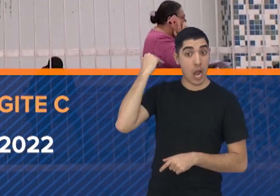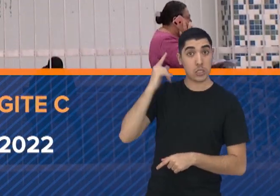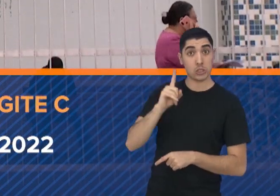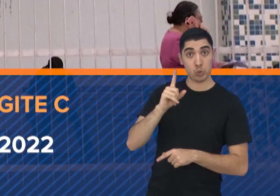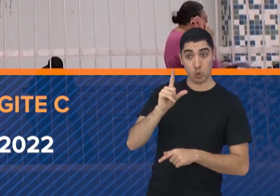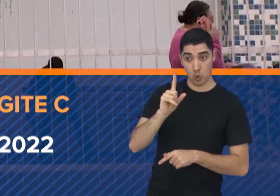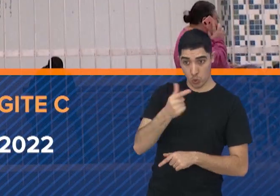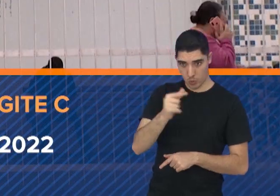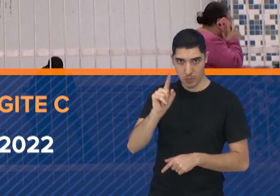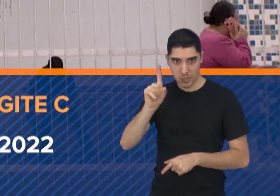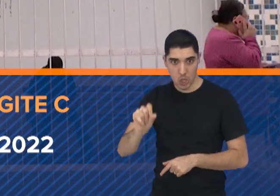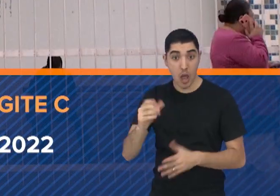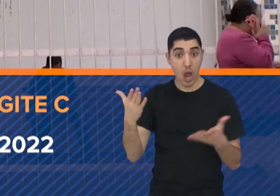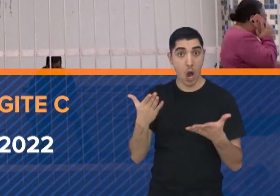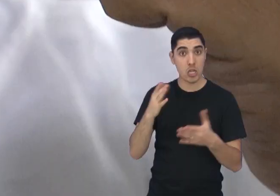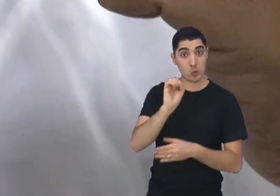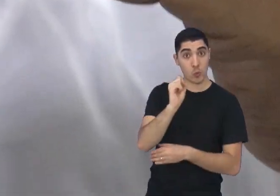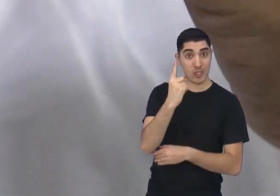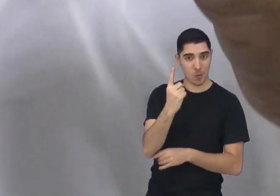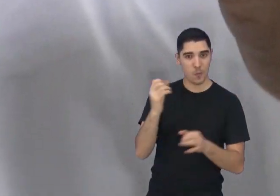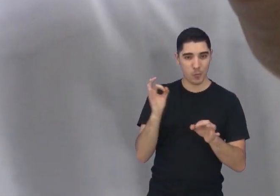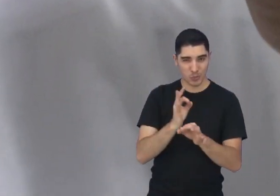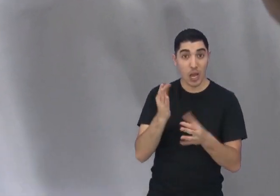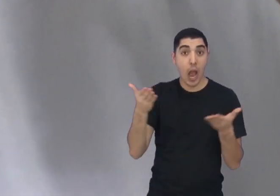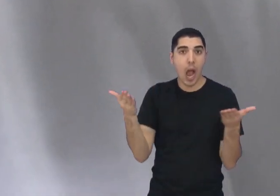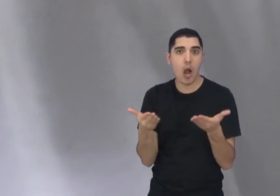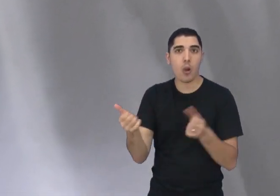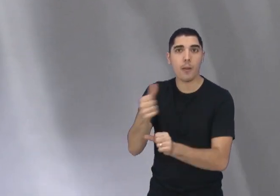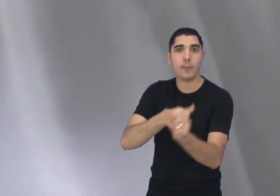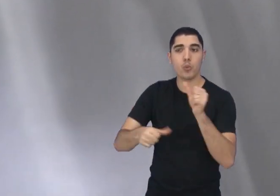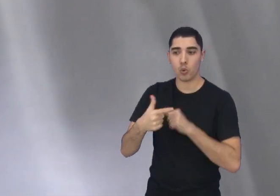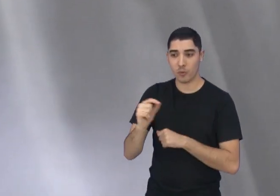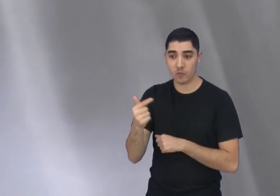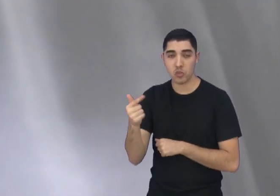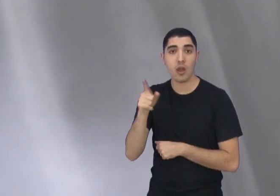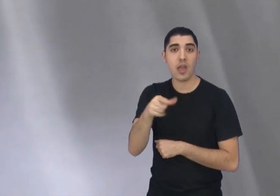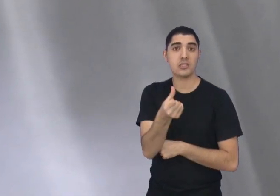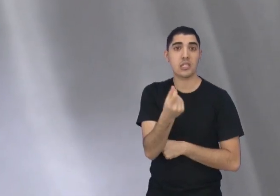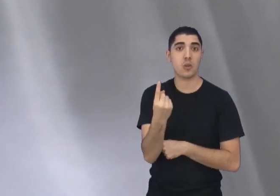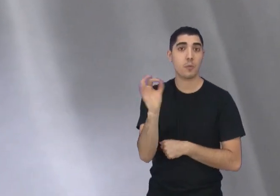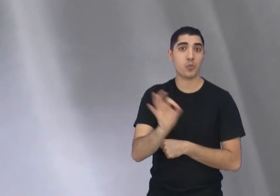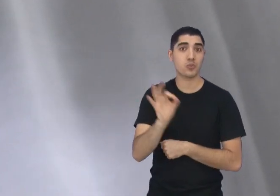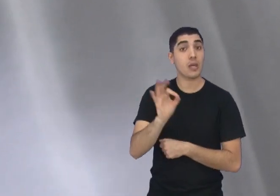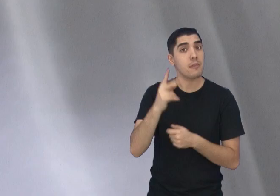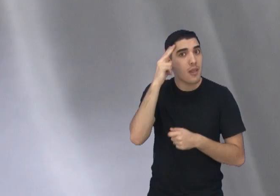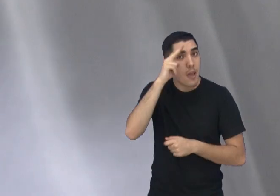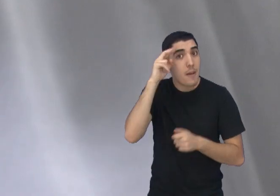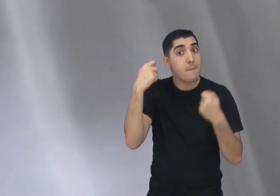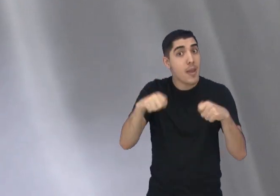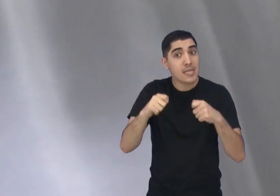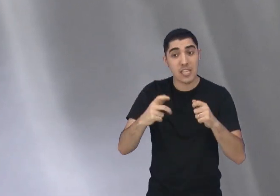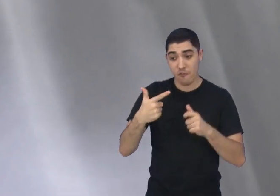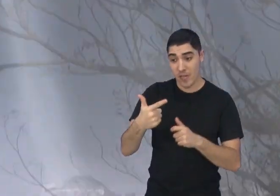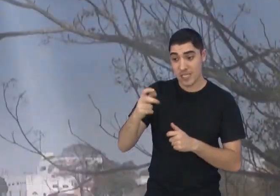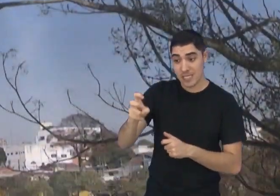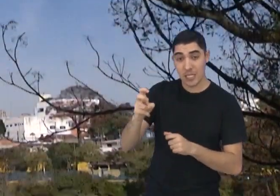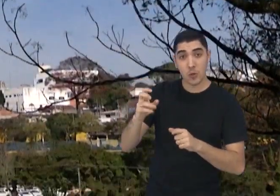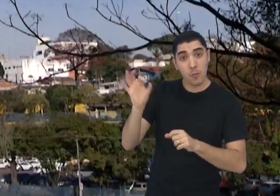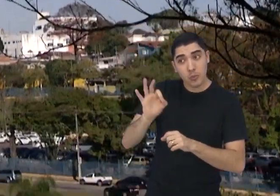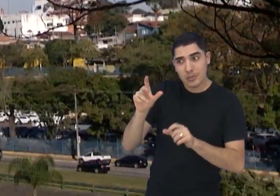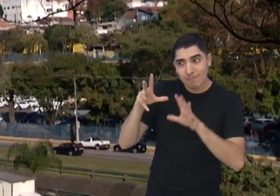81%. Hoje, 61%. Lembrando que a meta é sempre vacinar 95% do